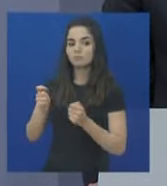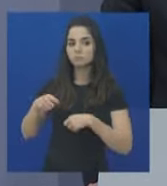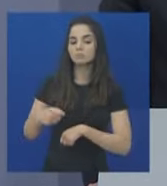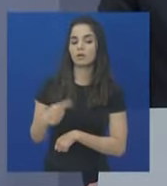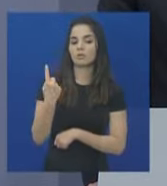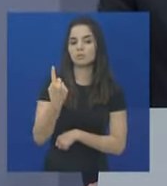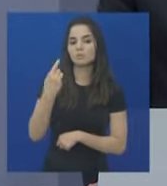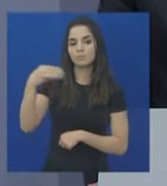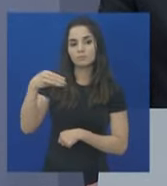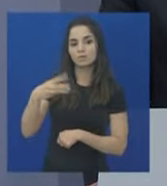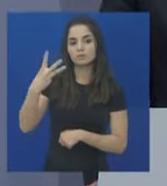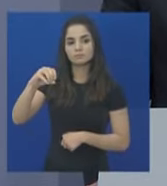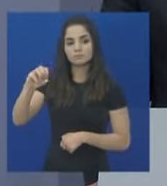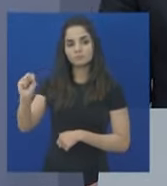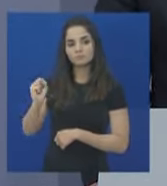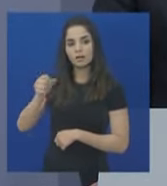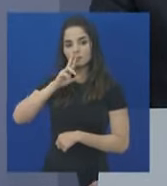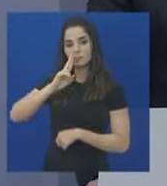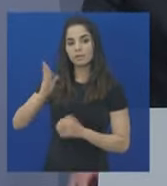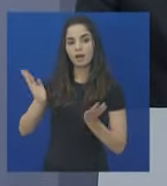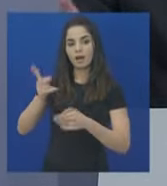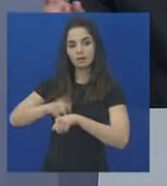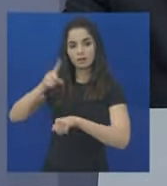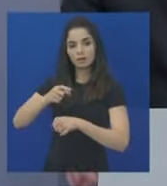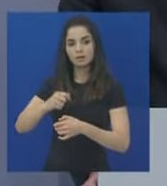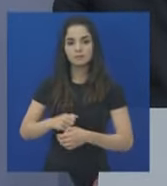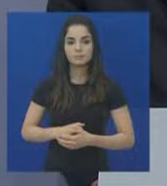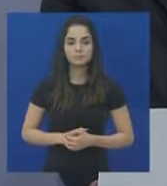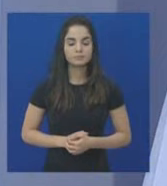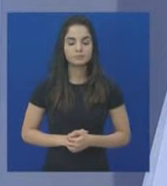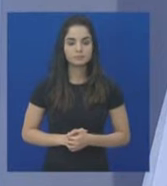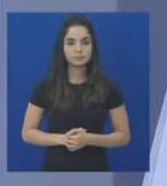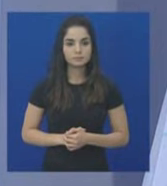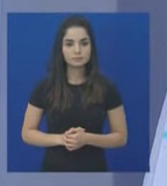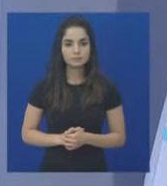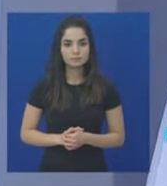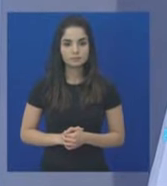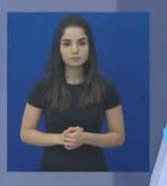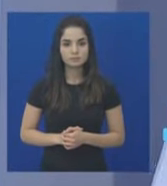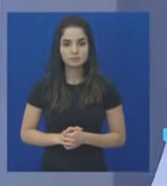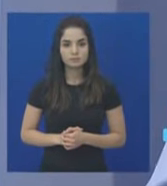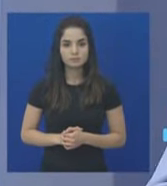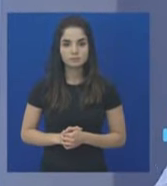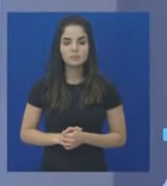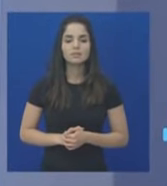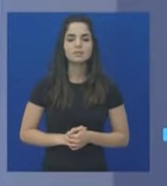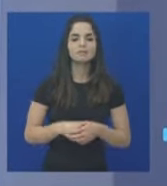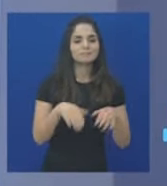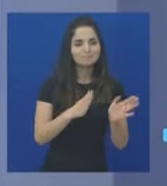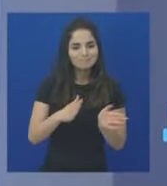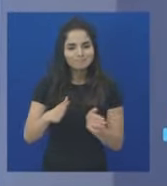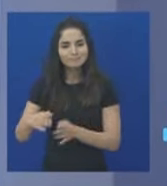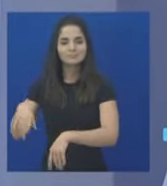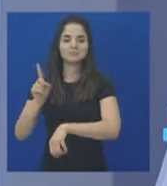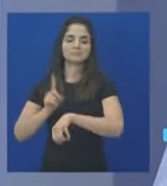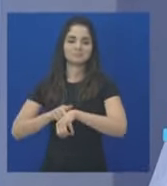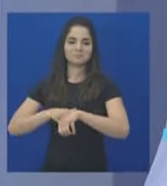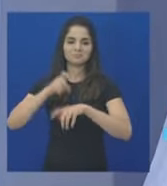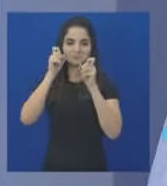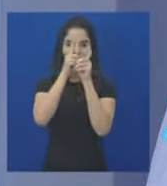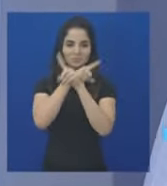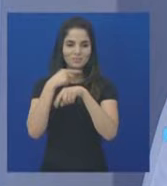minuto e meio para a resposta. Seu tempo passa a contar a partir de agora. Passamos por momentos difíceis